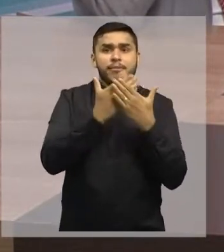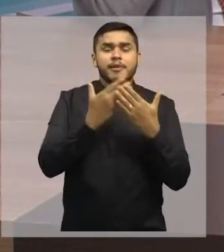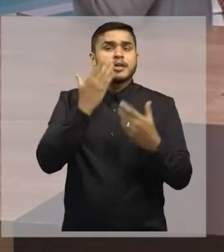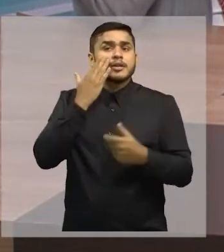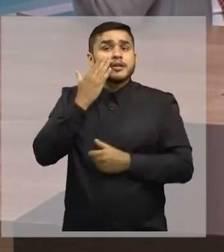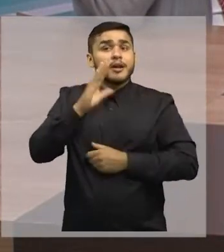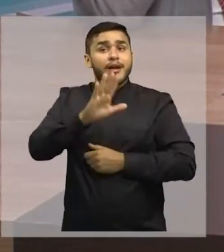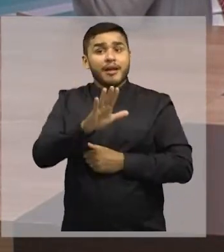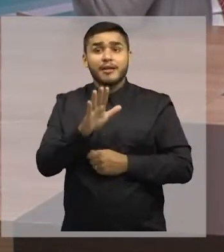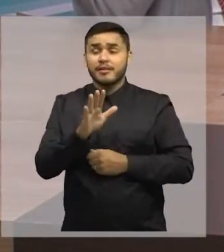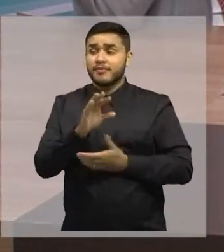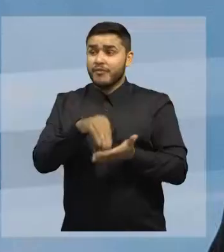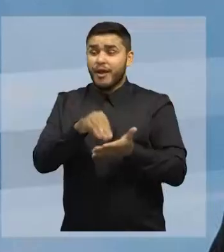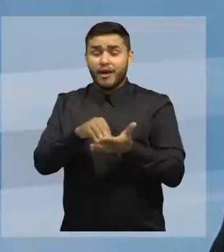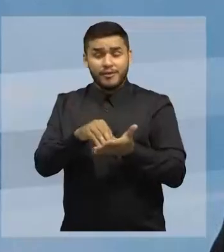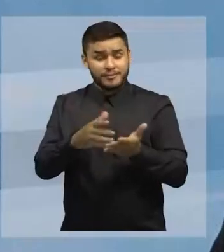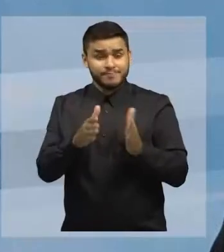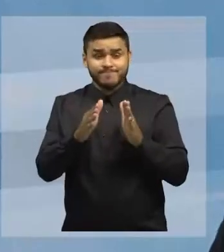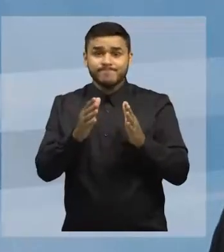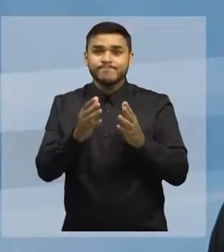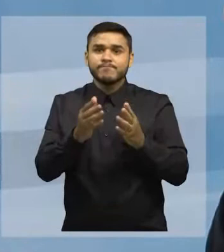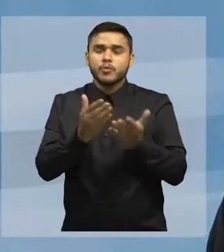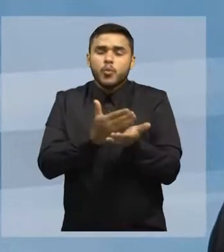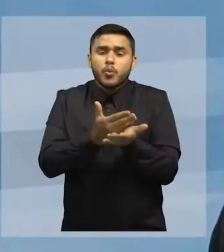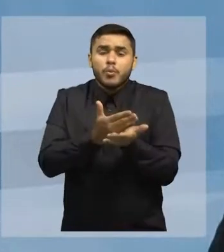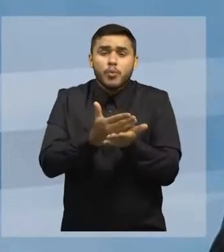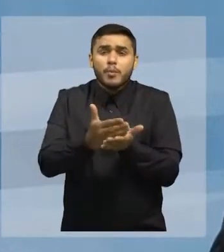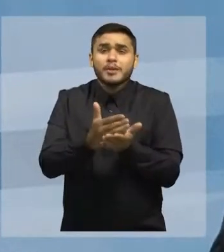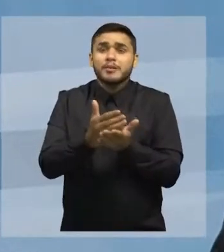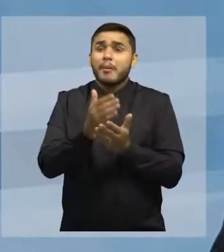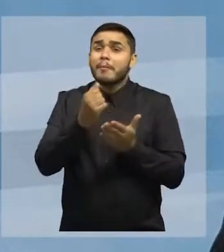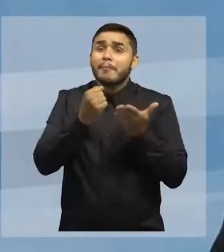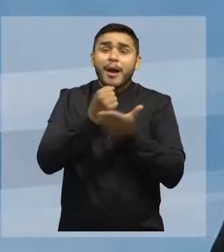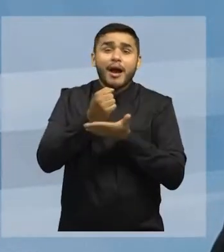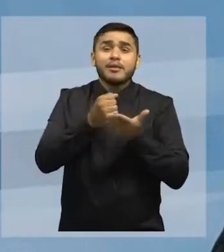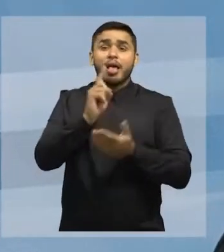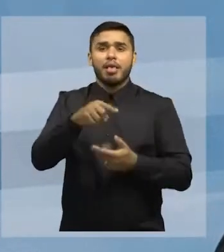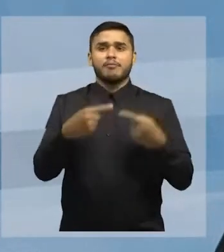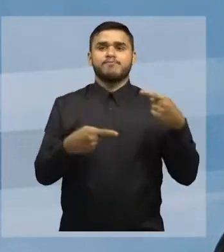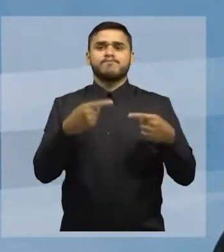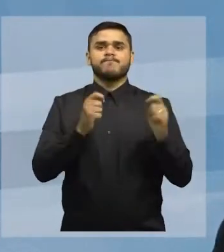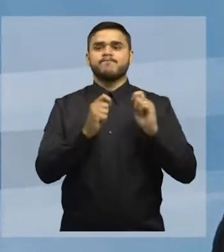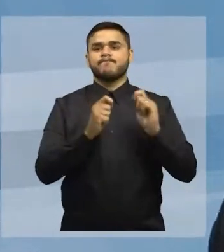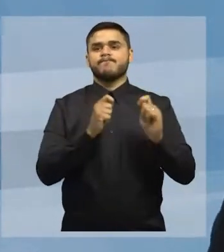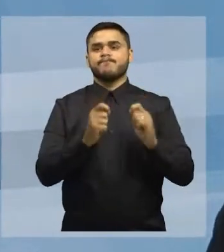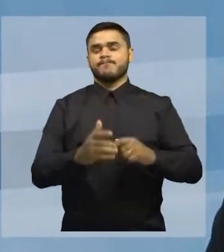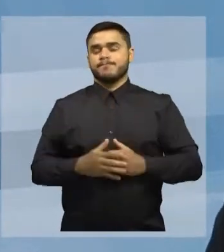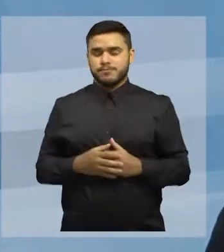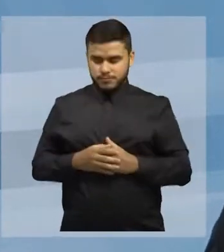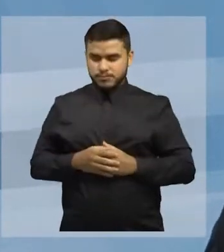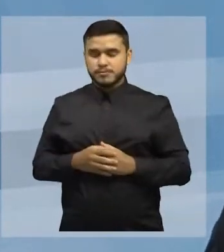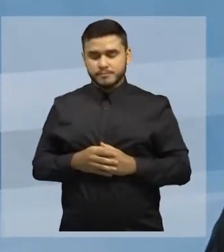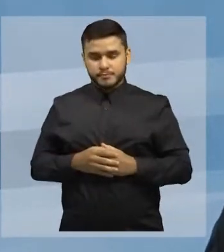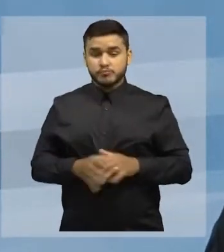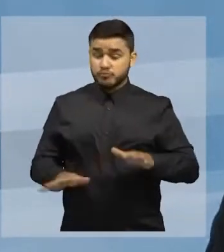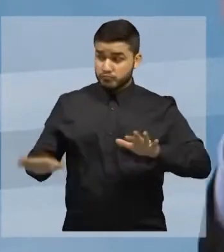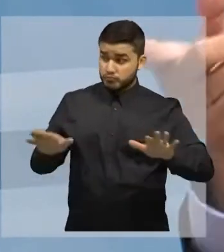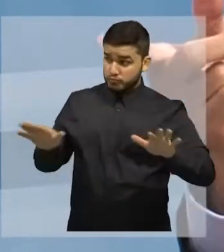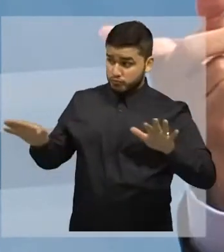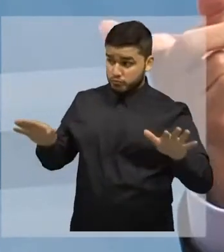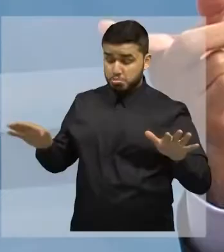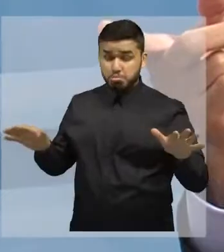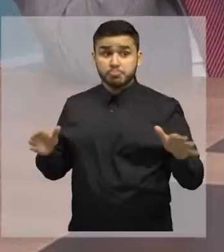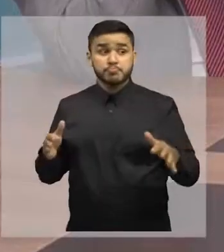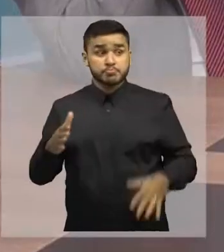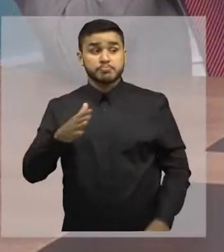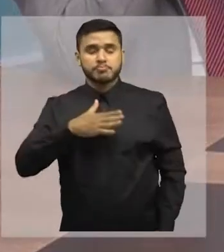a essência da política. Bom, então, eu vou fazer o nosso primeiro intervalo, que a produção já nos avisa que esse tempo se esgotou, e vou deixar,